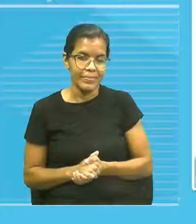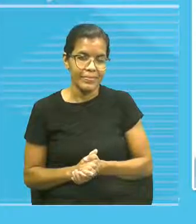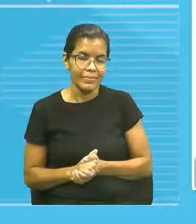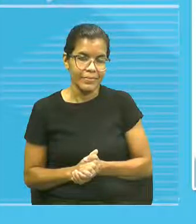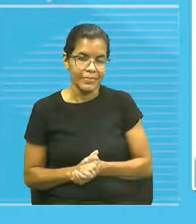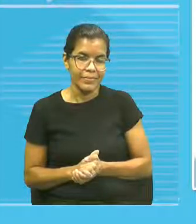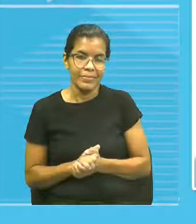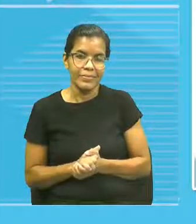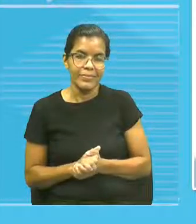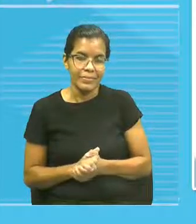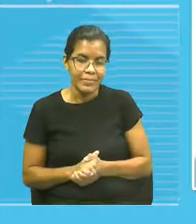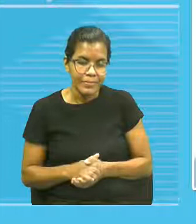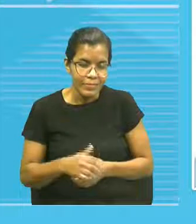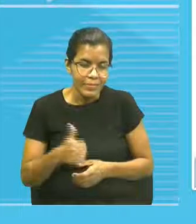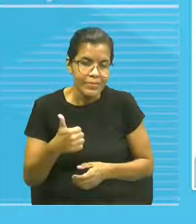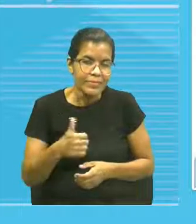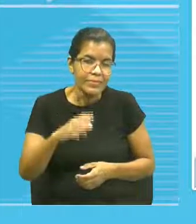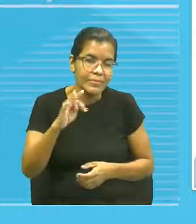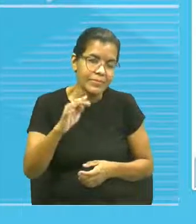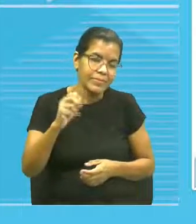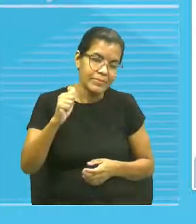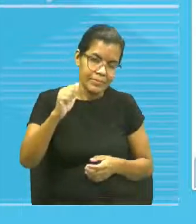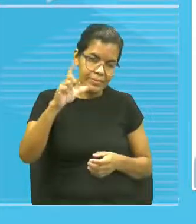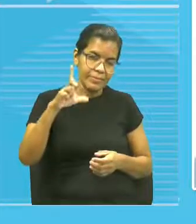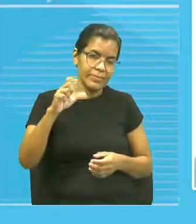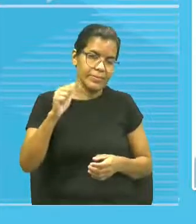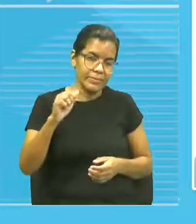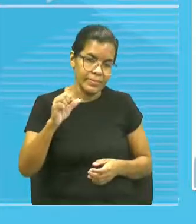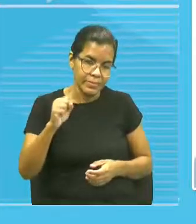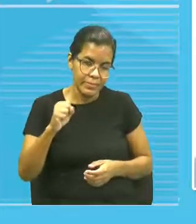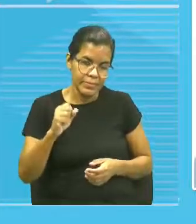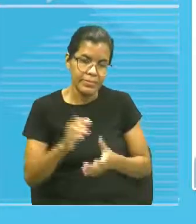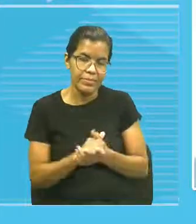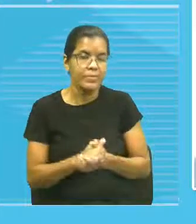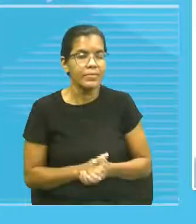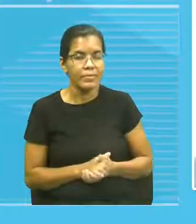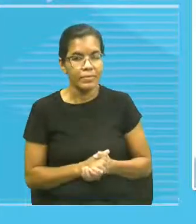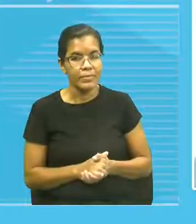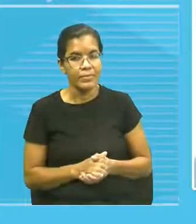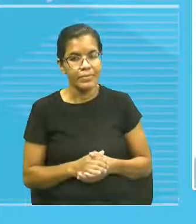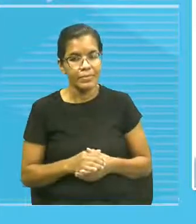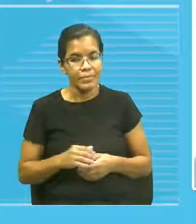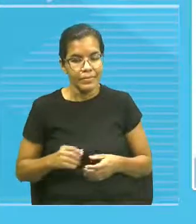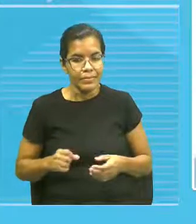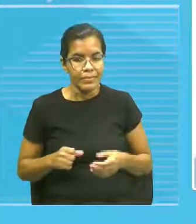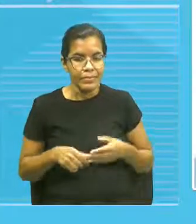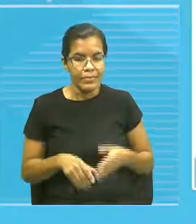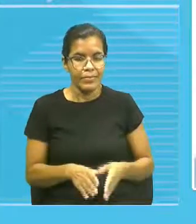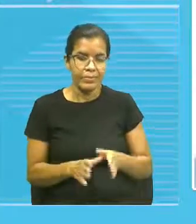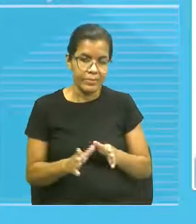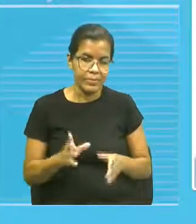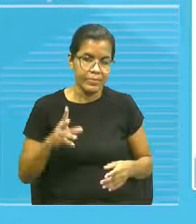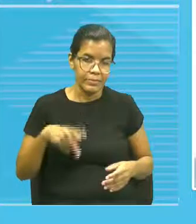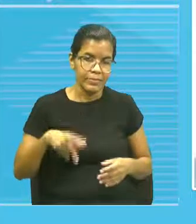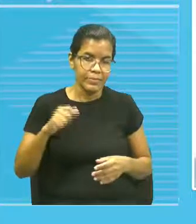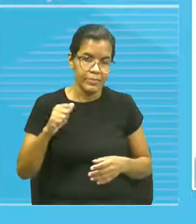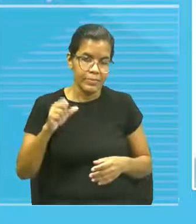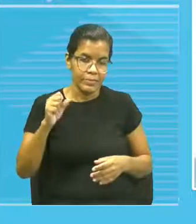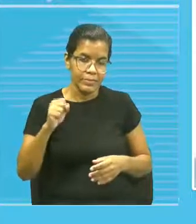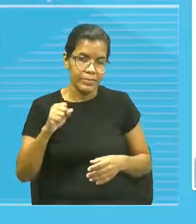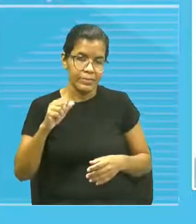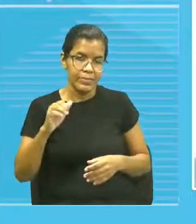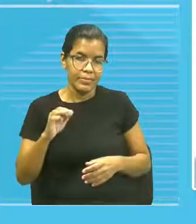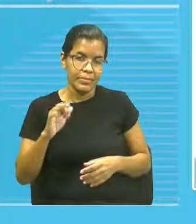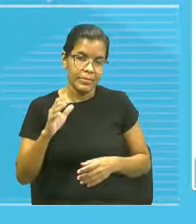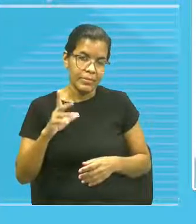O Italas, é? O Italas ainda é meu parente do nascimento. Também de Curral Novo. Muito